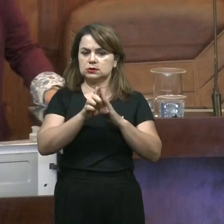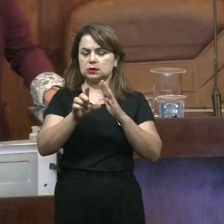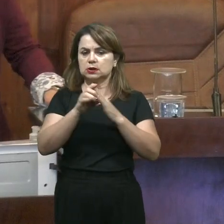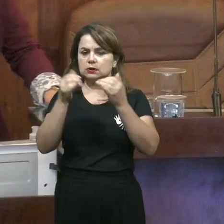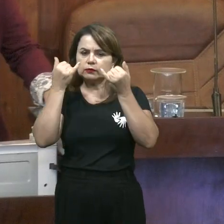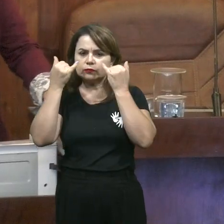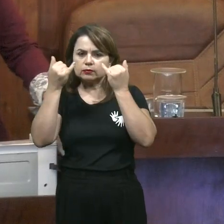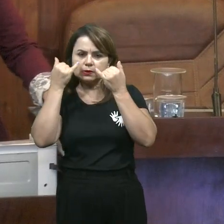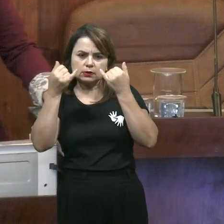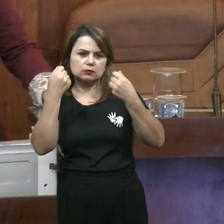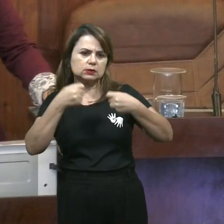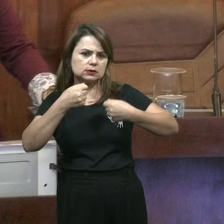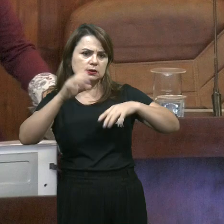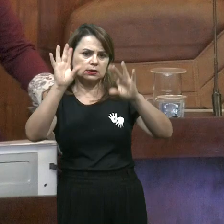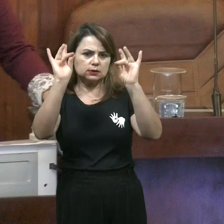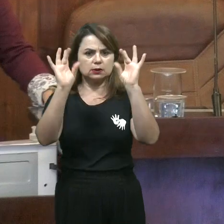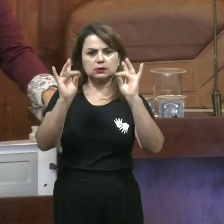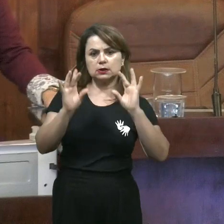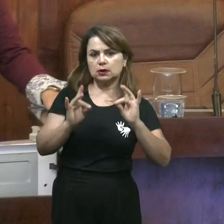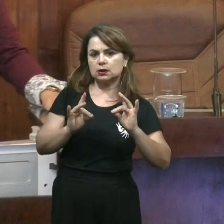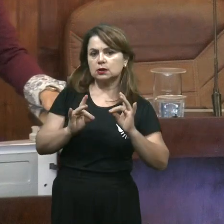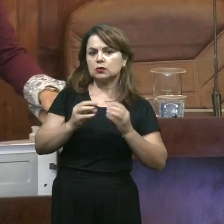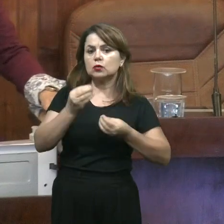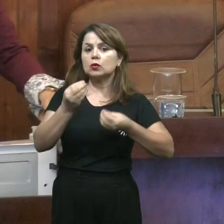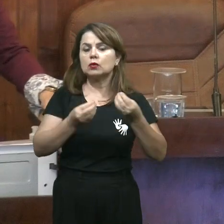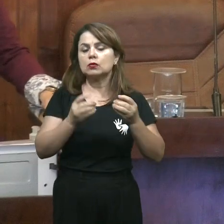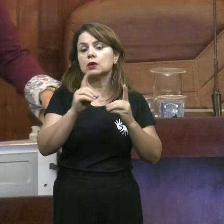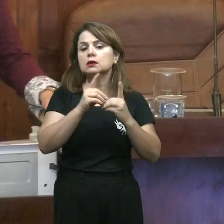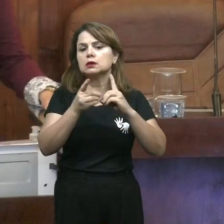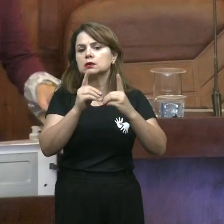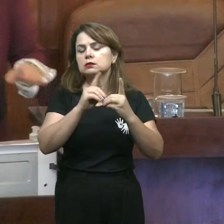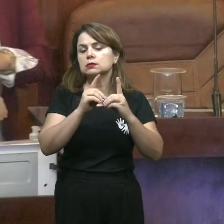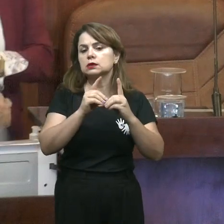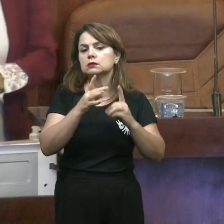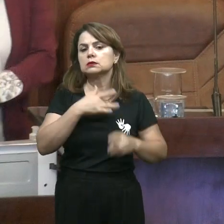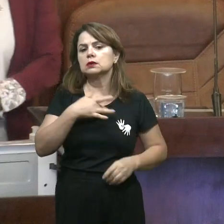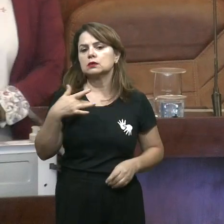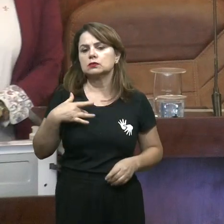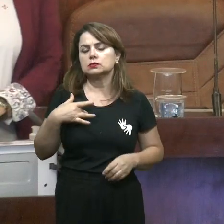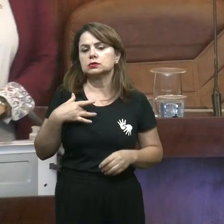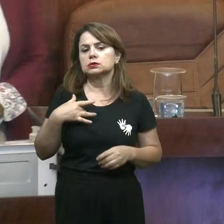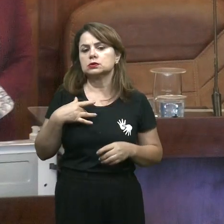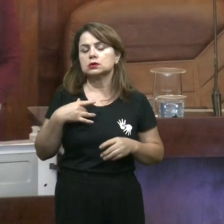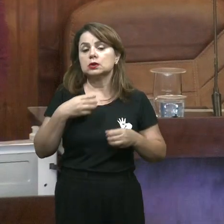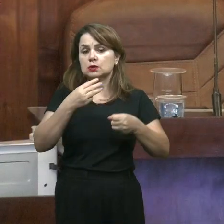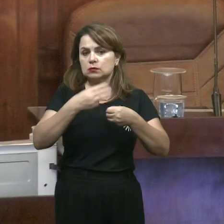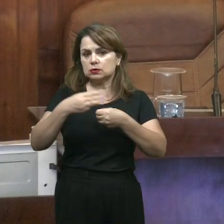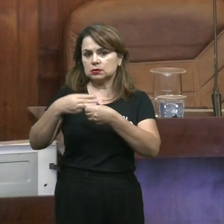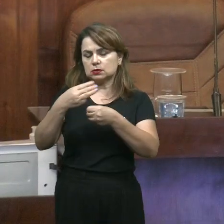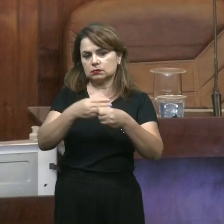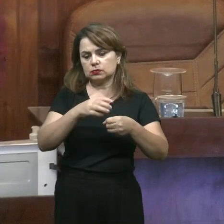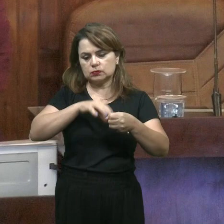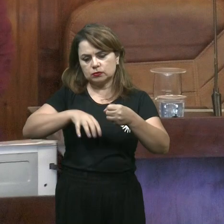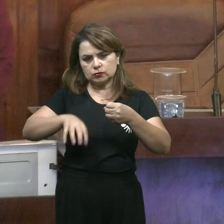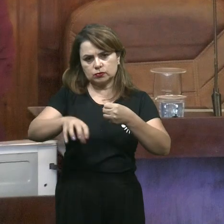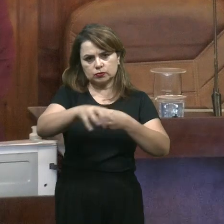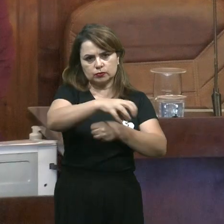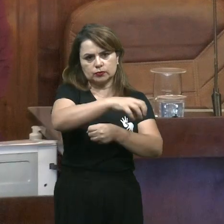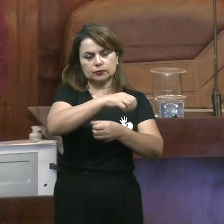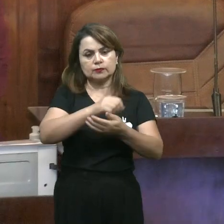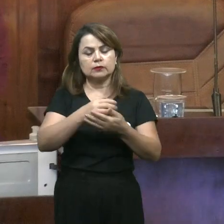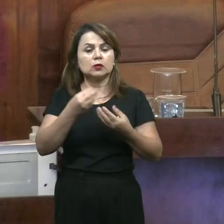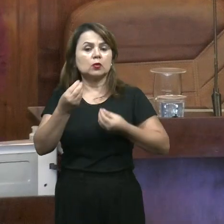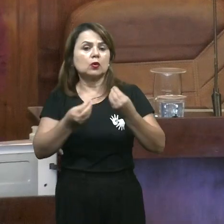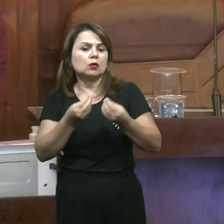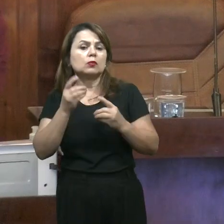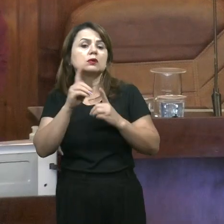detalhadas sobre o protocolo de atendimento à saúde dos municípios em Marília critérios de avaliação e fluxo de